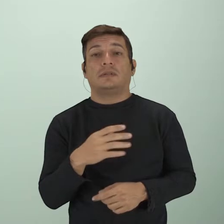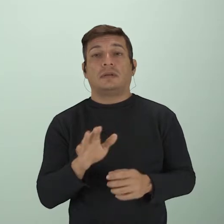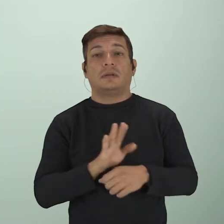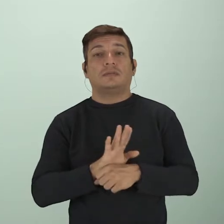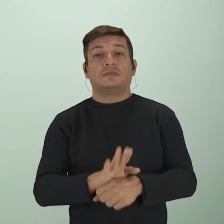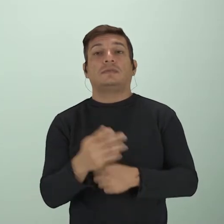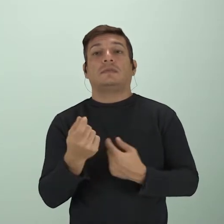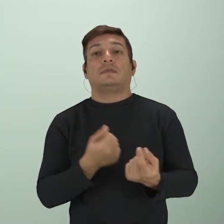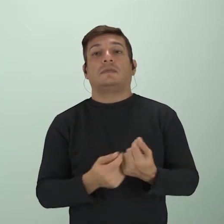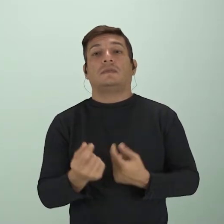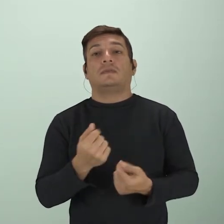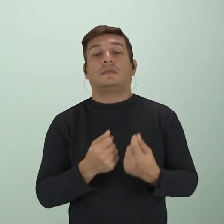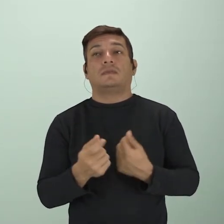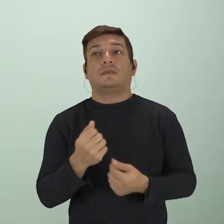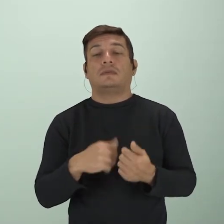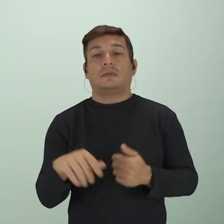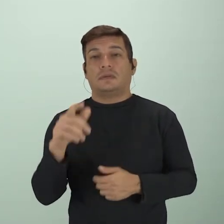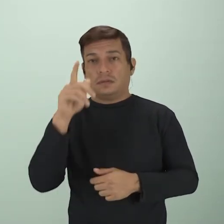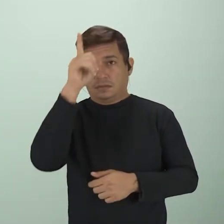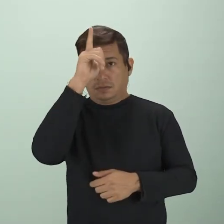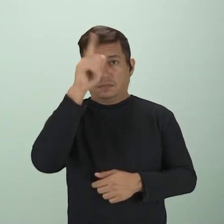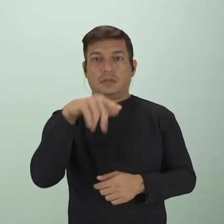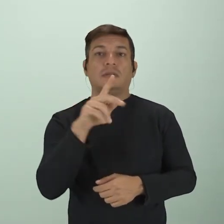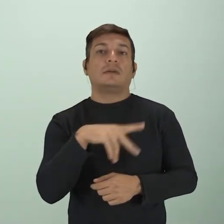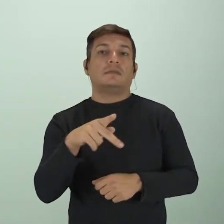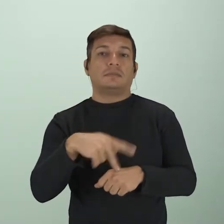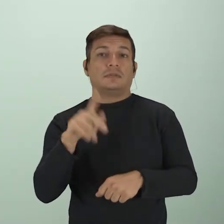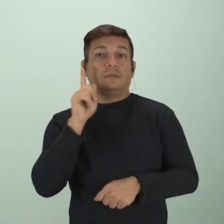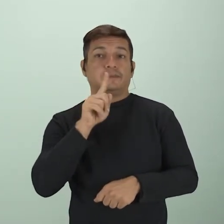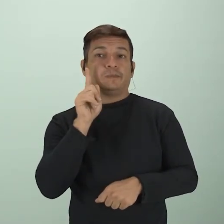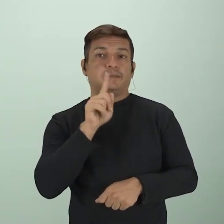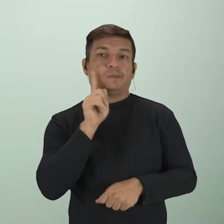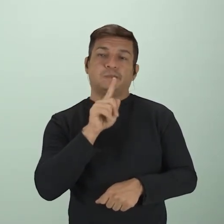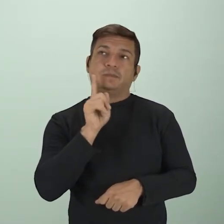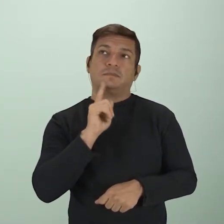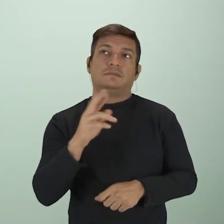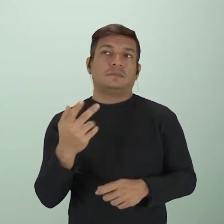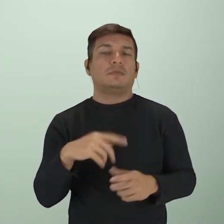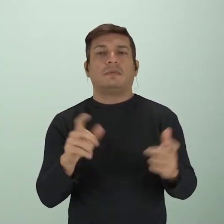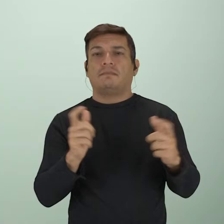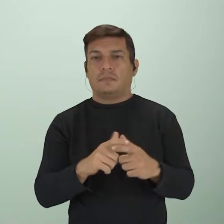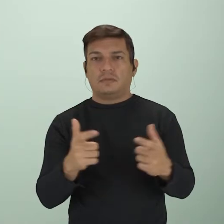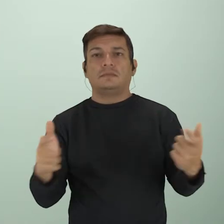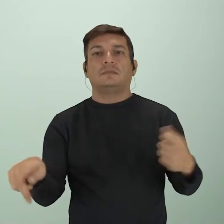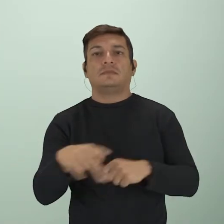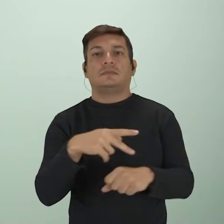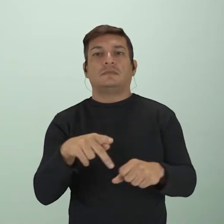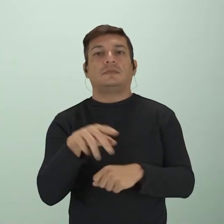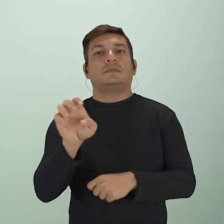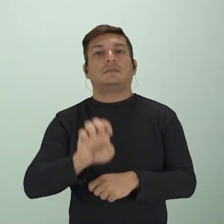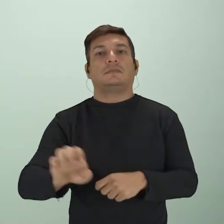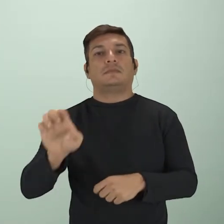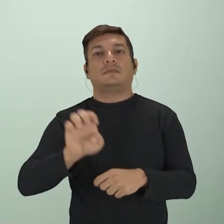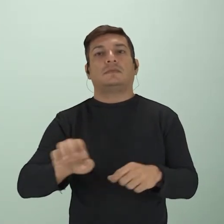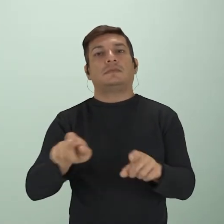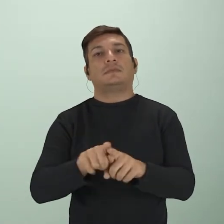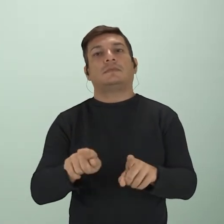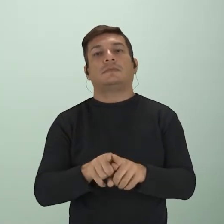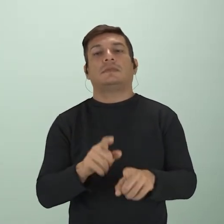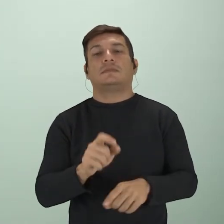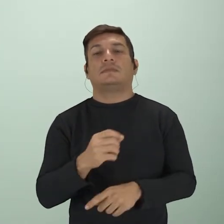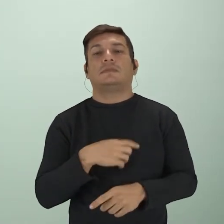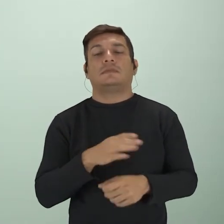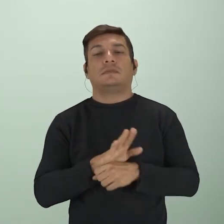auxiliando economicamente a Alemanha era os Estados Unidos. Não só a Alemanha, mas grande parte dos países europeus, quem